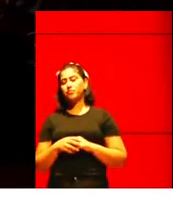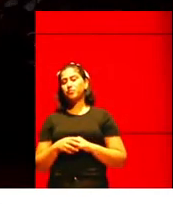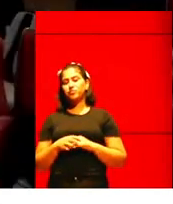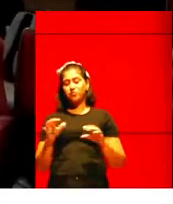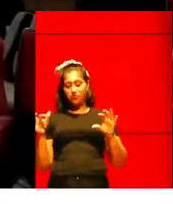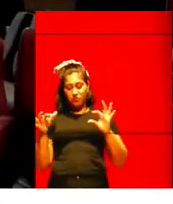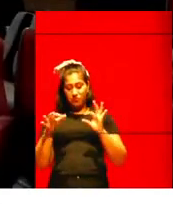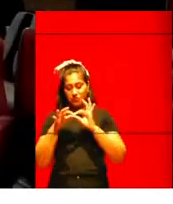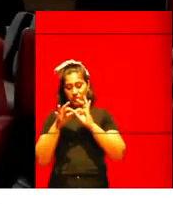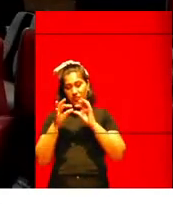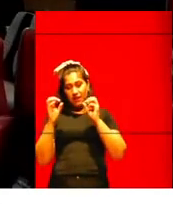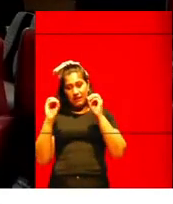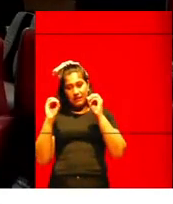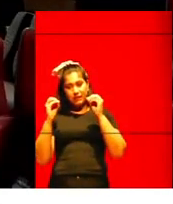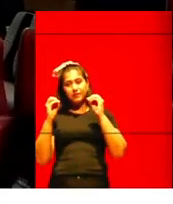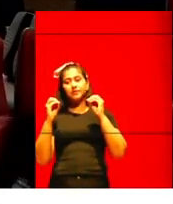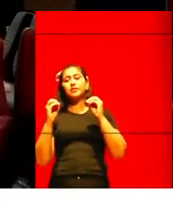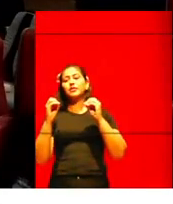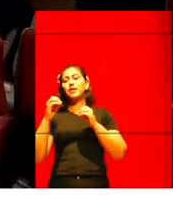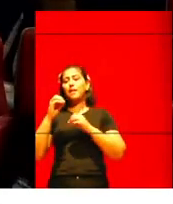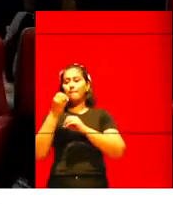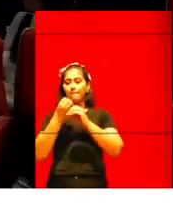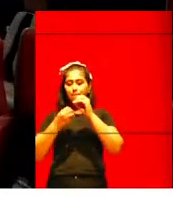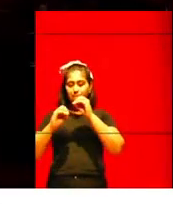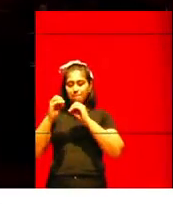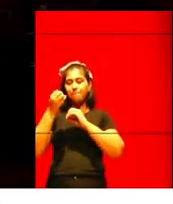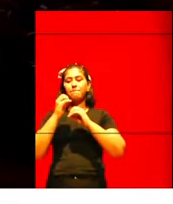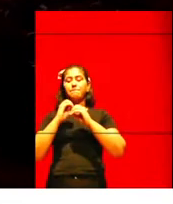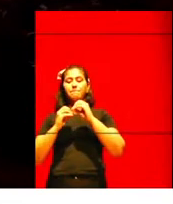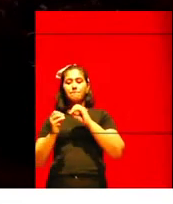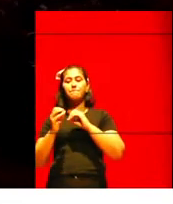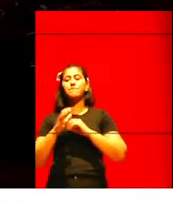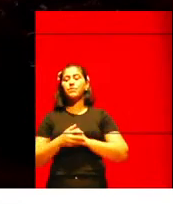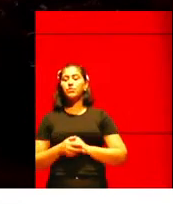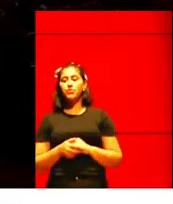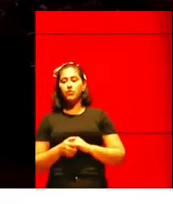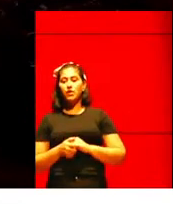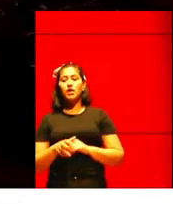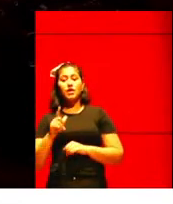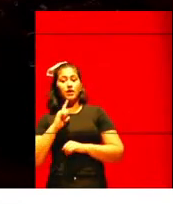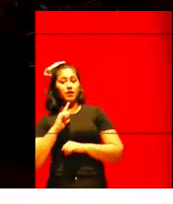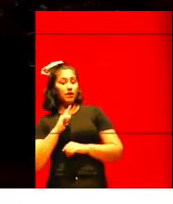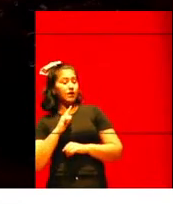duas moléculas de monossacarídeos, certo? Formando ali então os disacarídeos. E nós temos a